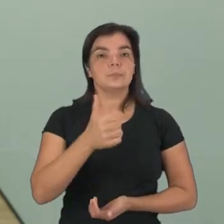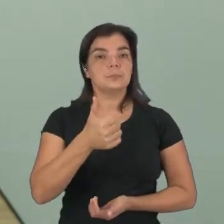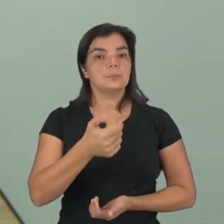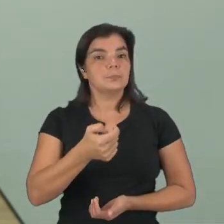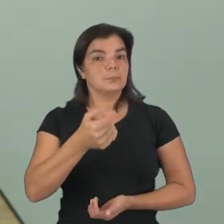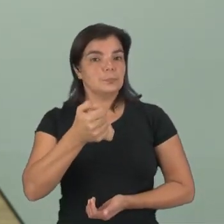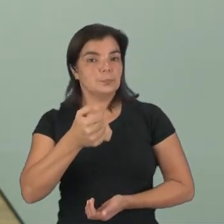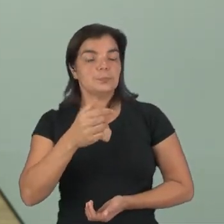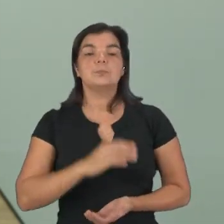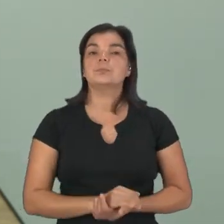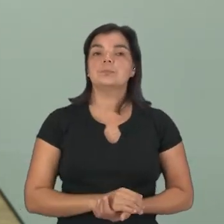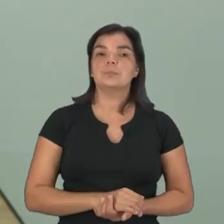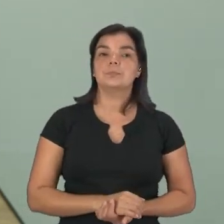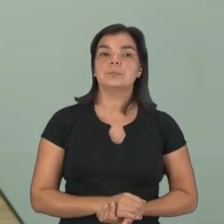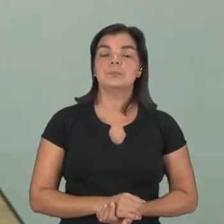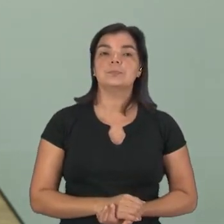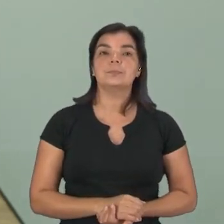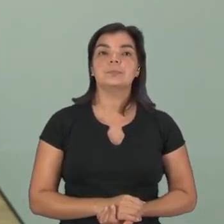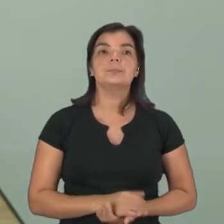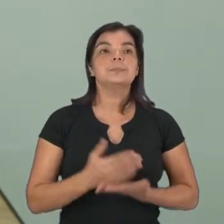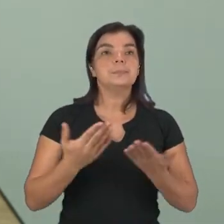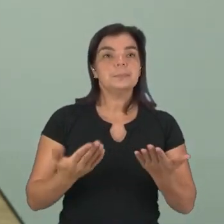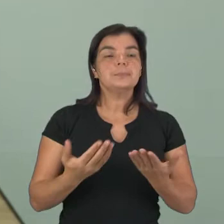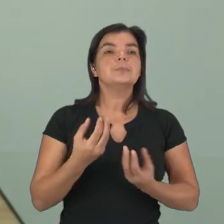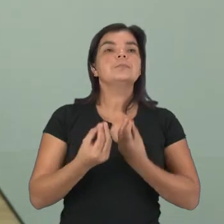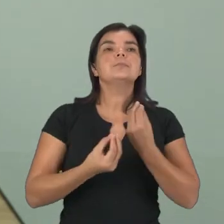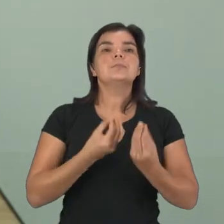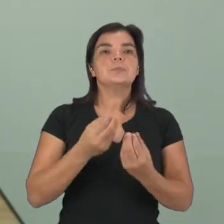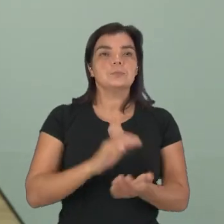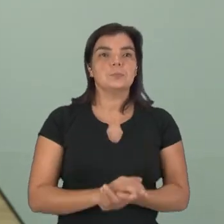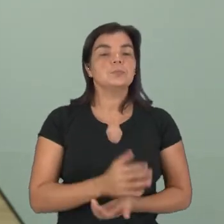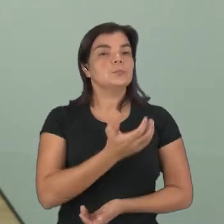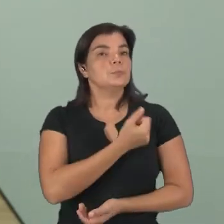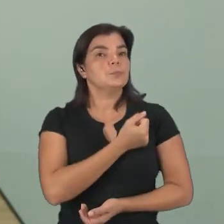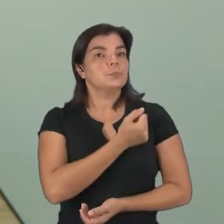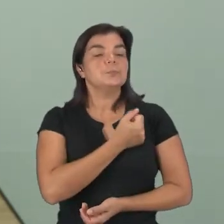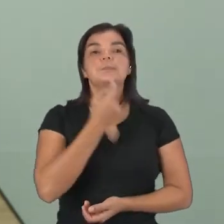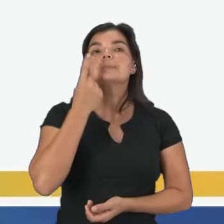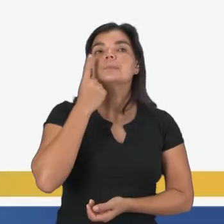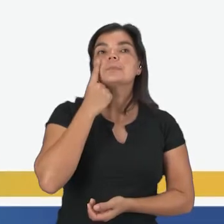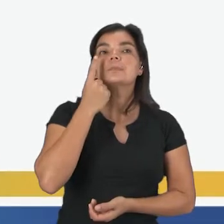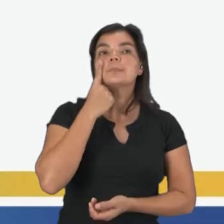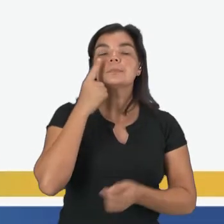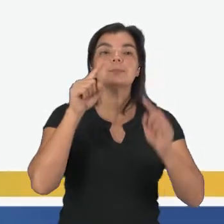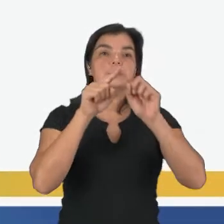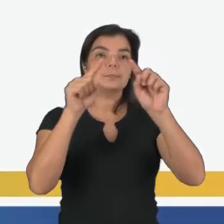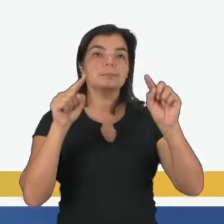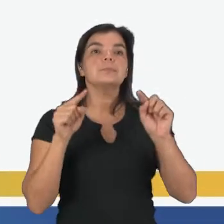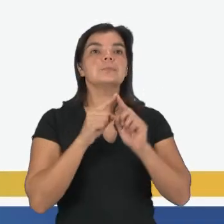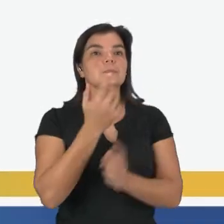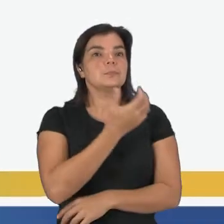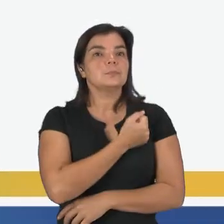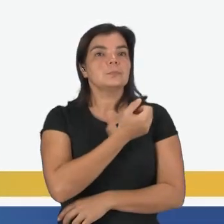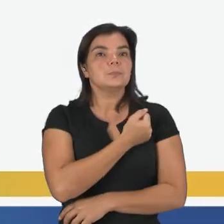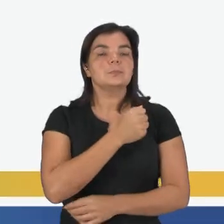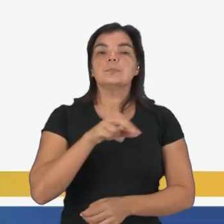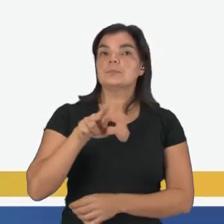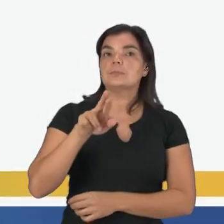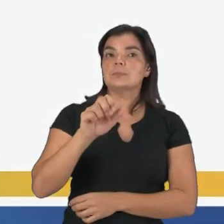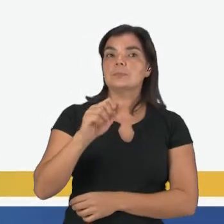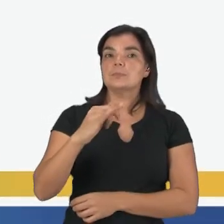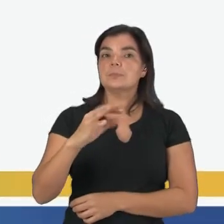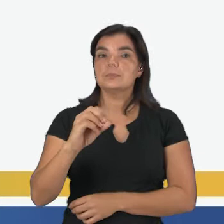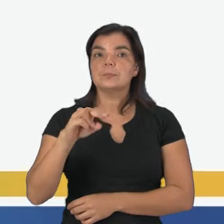os centésimos, os milésimos. Mas aqui, os números que você vê no quadro são chamados números